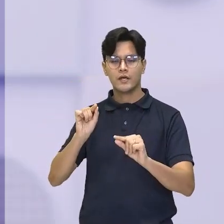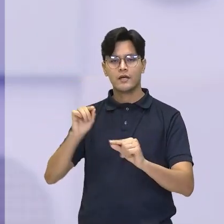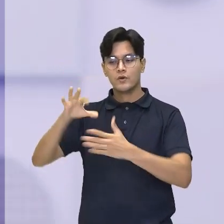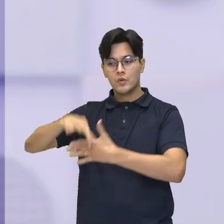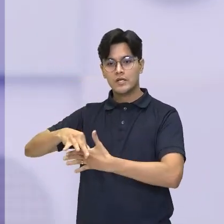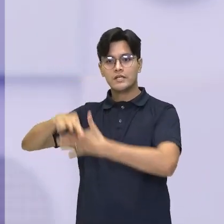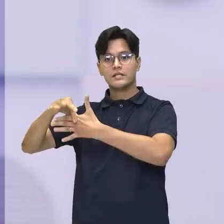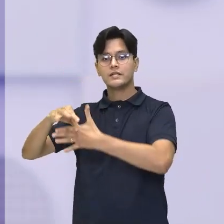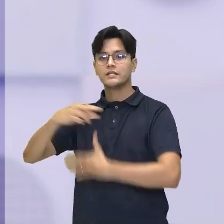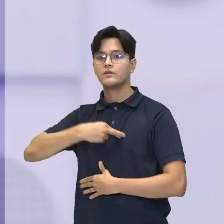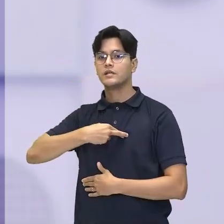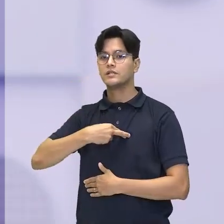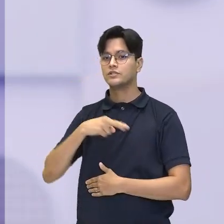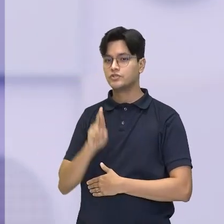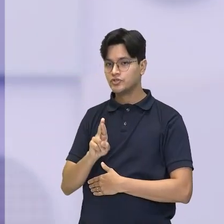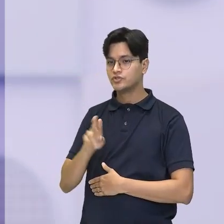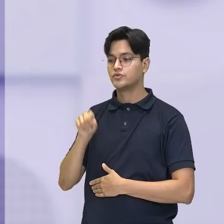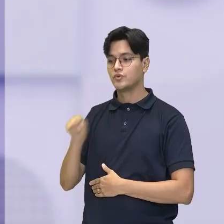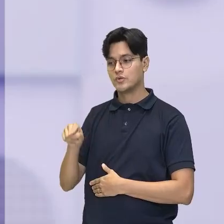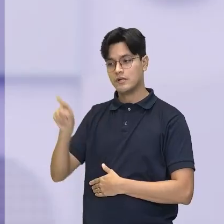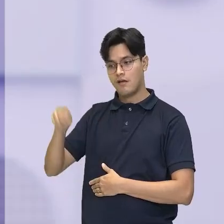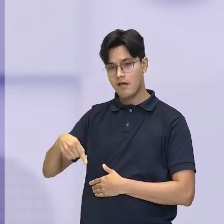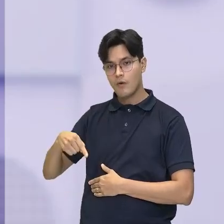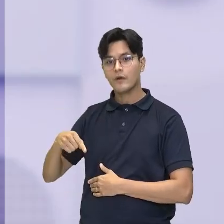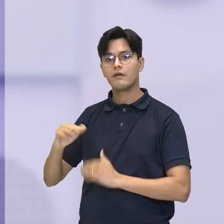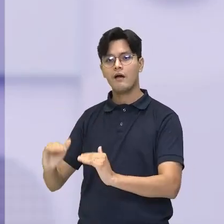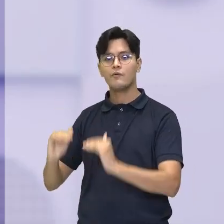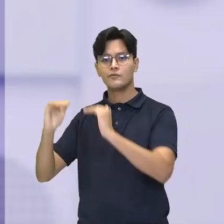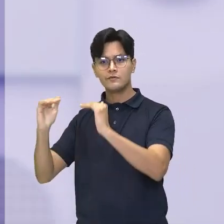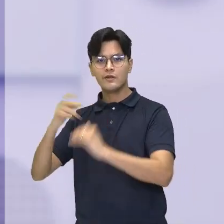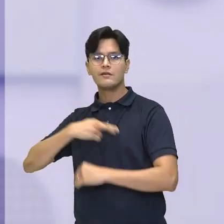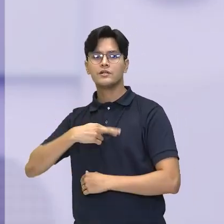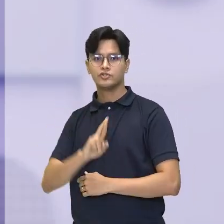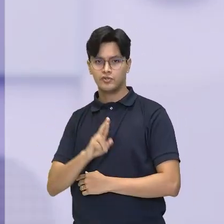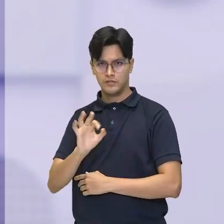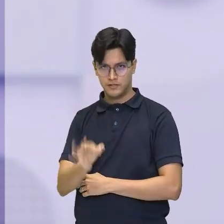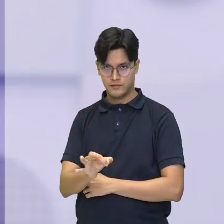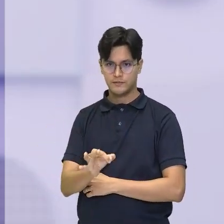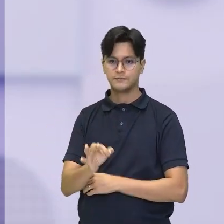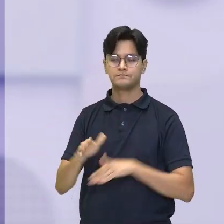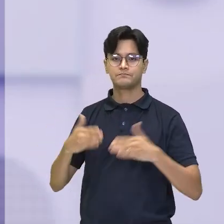liderança religiosa, que uma autoridade religiosa inspira,